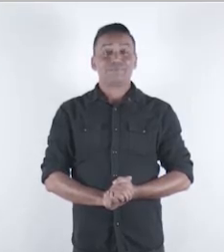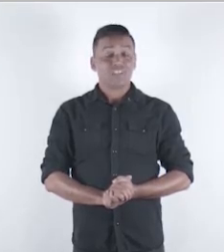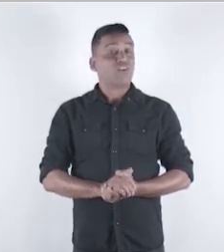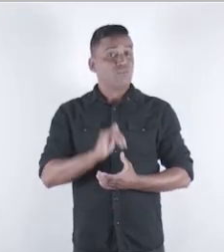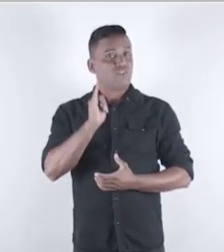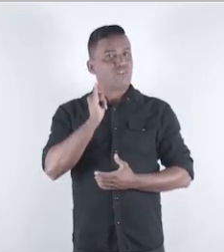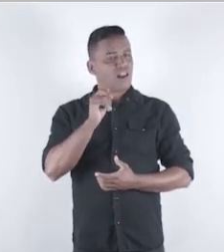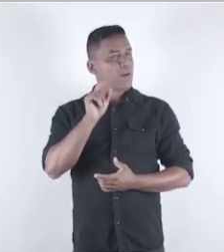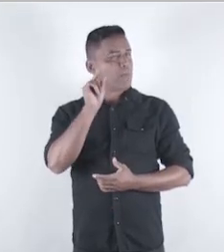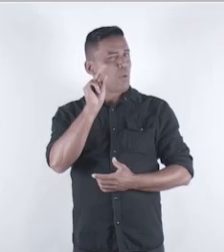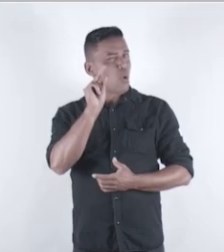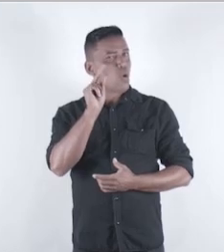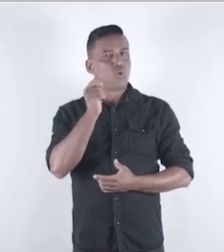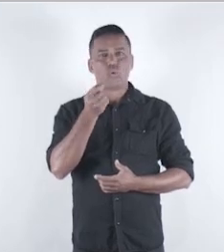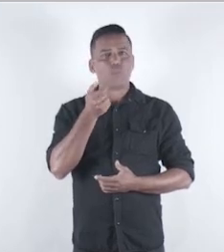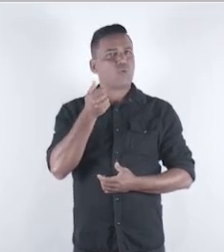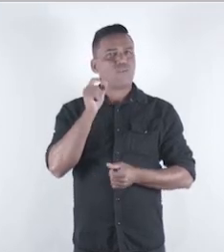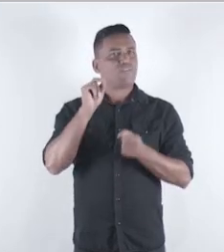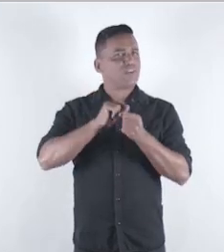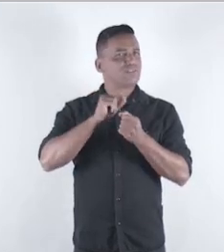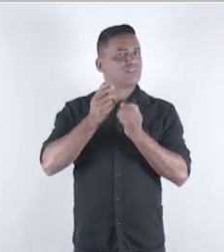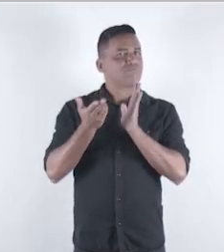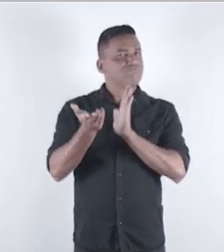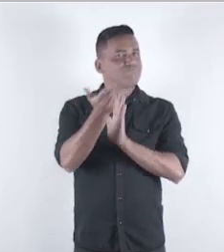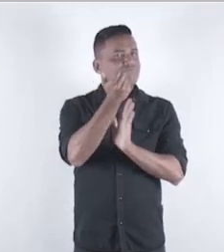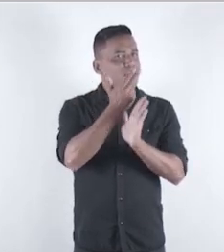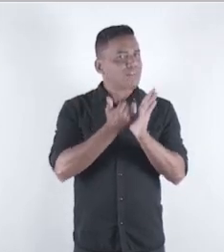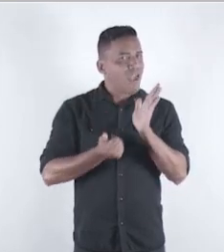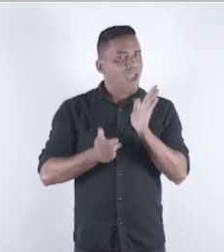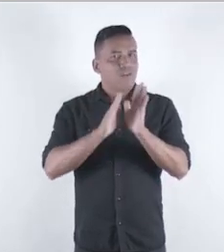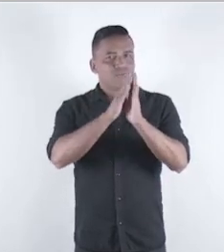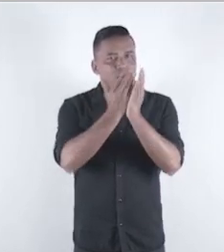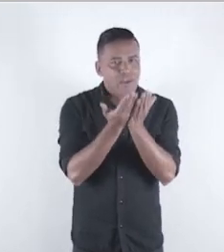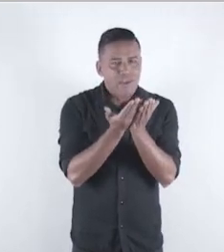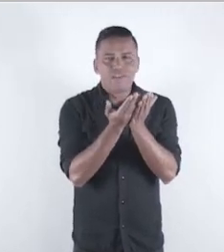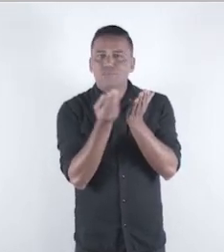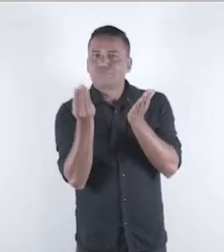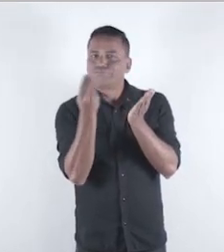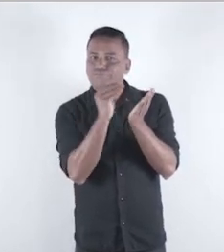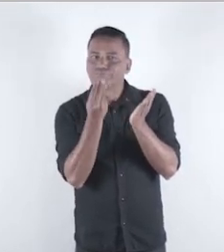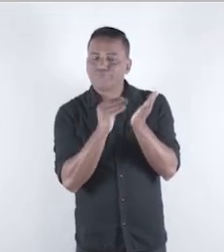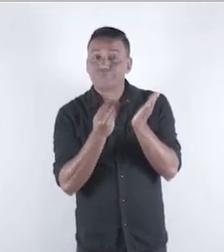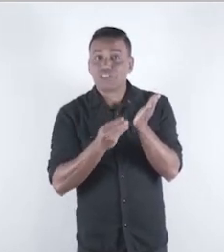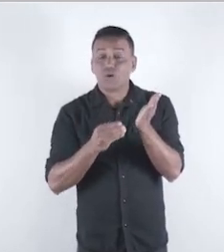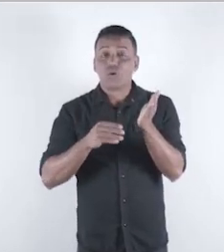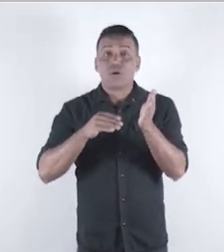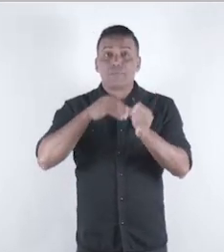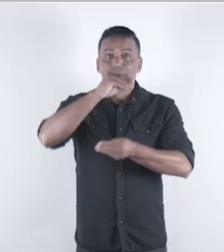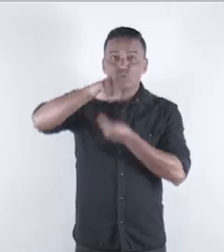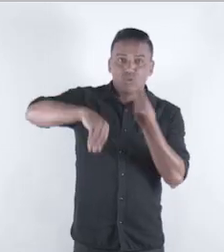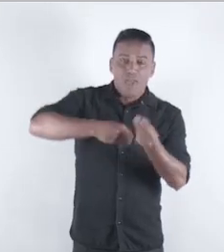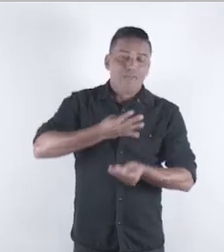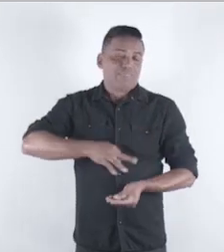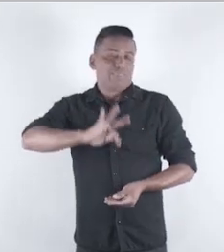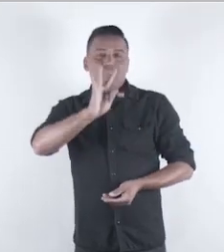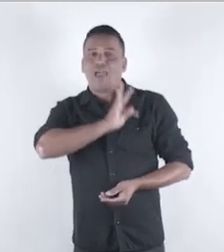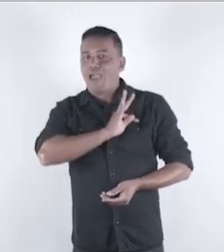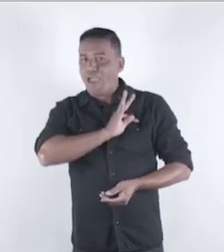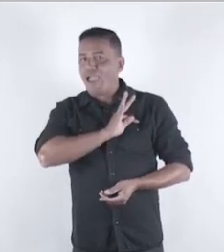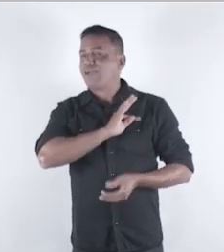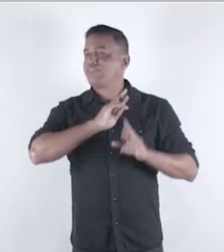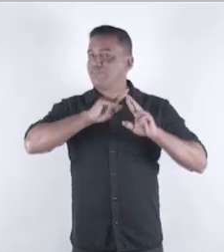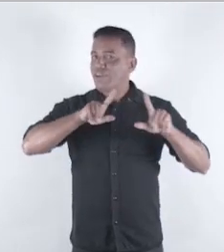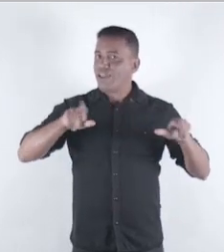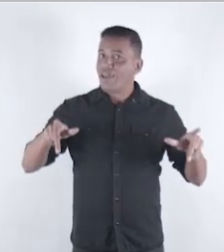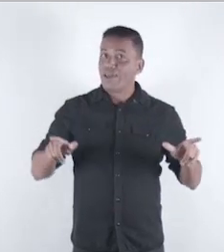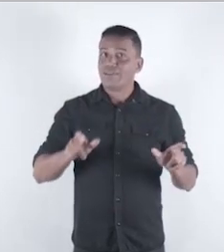Vou falar um pouquinho sobre o processo de ilustração desse livro. Eu misturei algumas técnicas diferentes, né? No caso